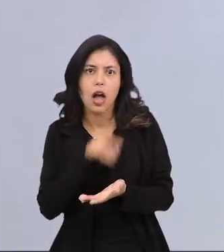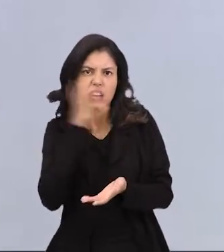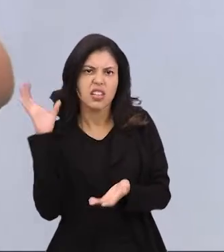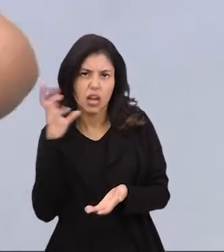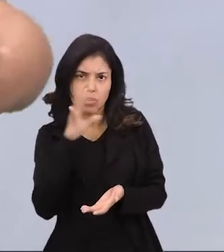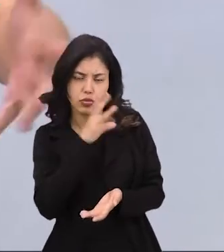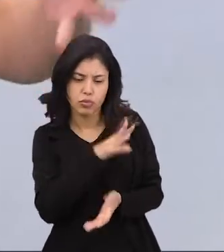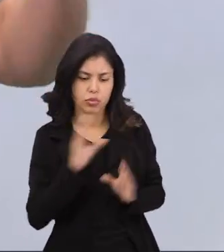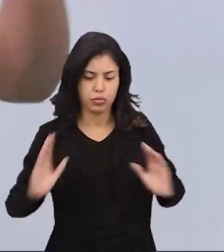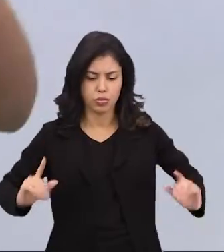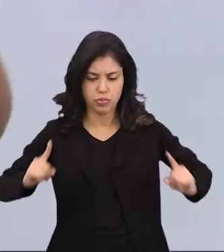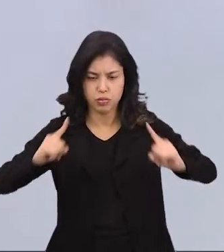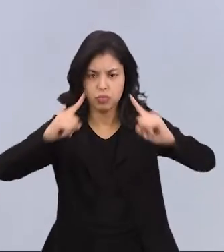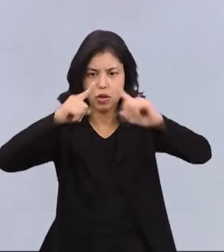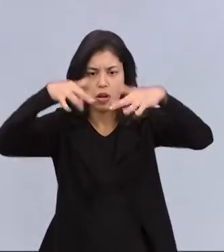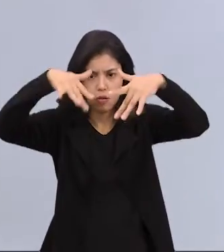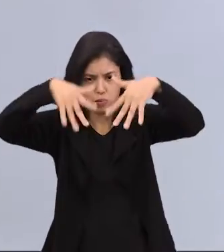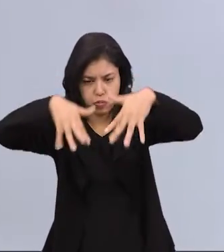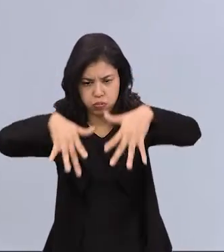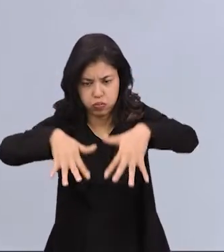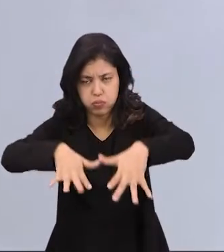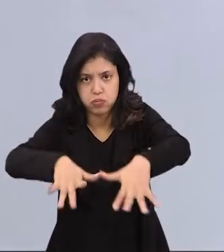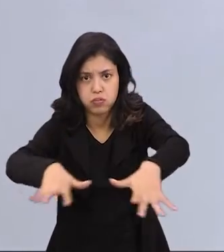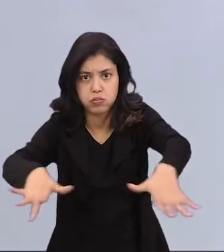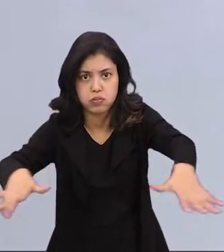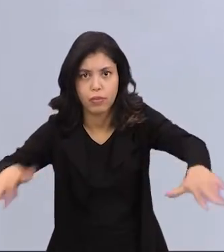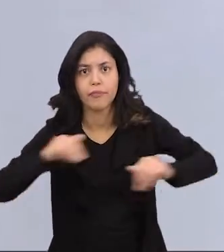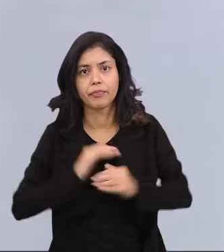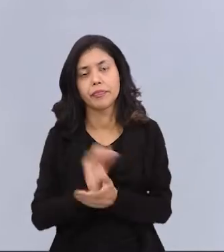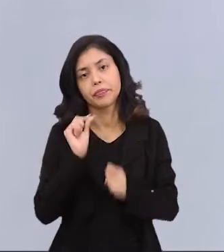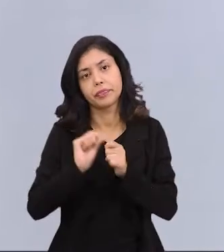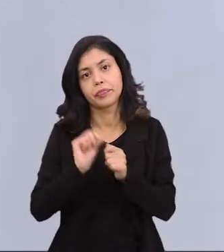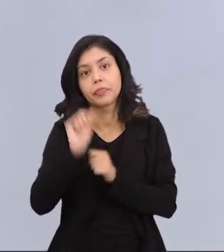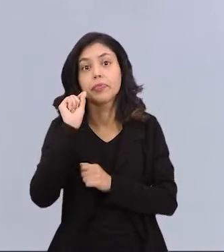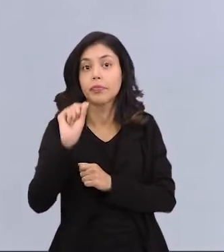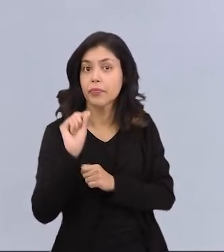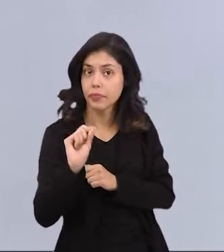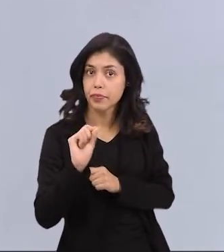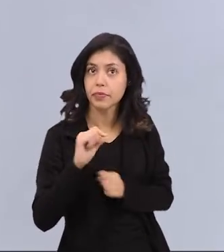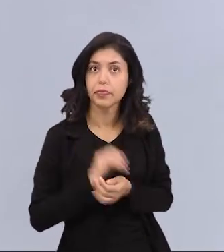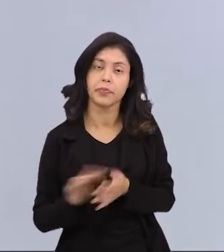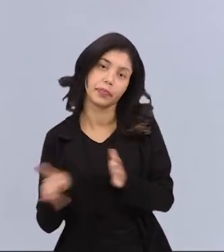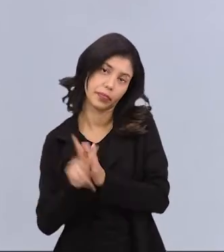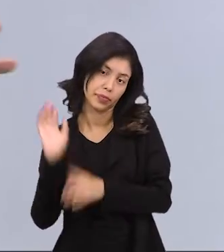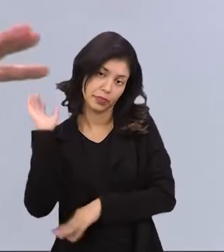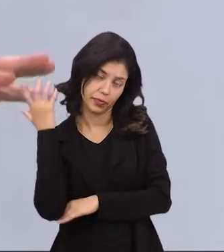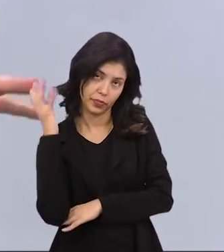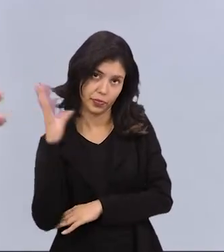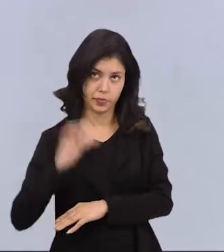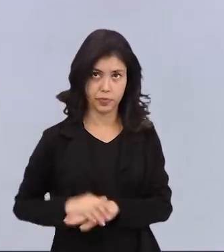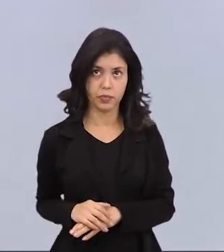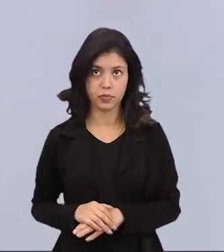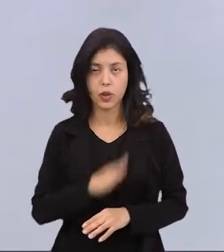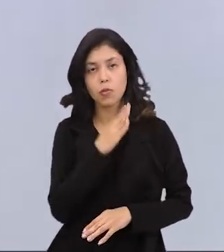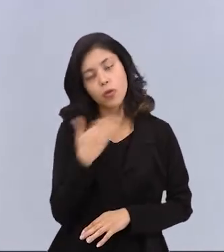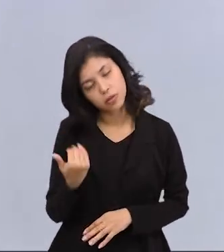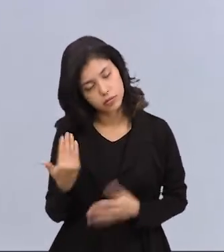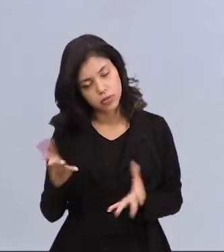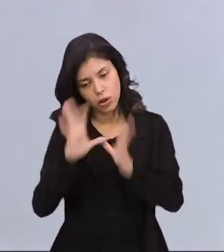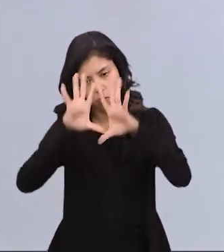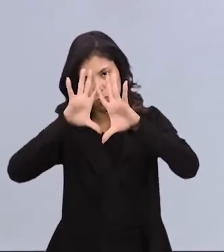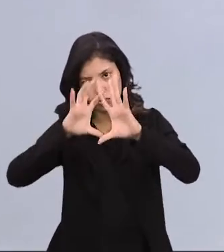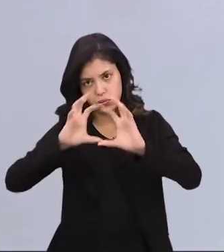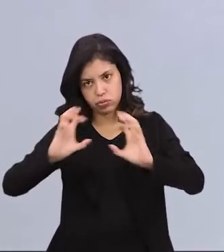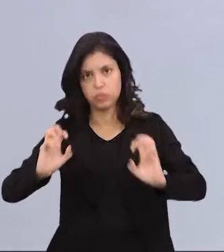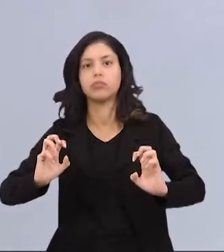que foi para o chão fez com que uma determinada planta talvez morresse, queimou